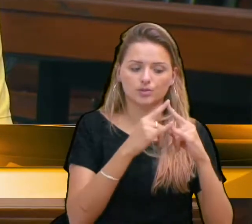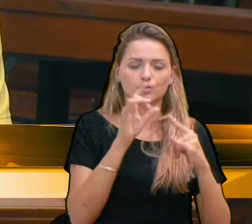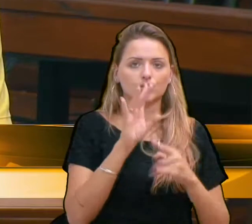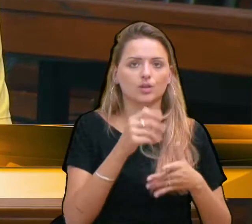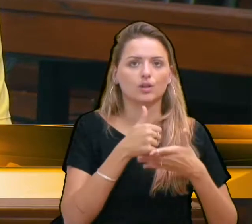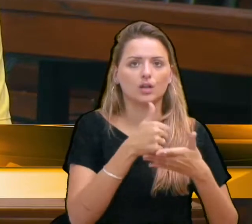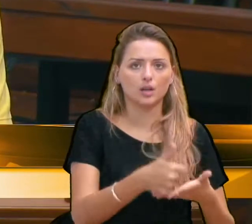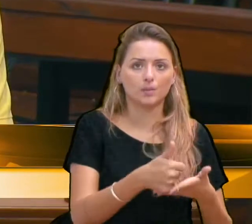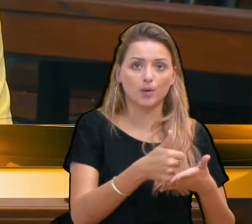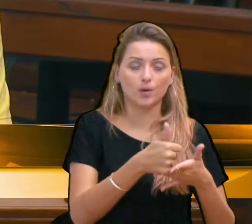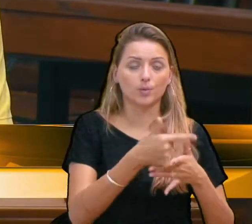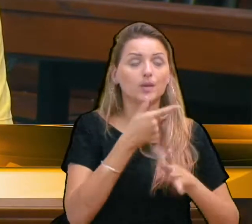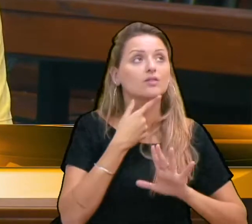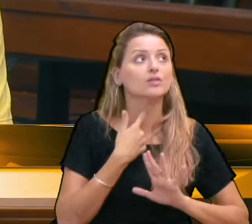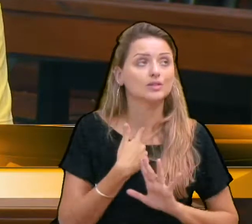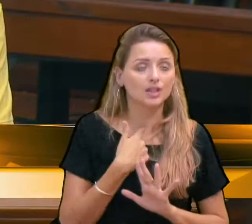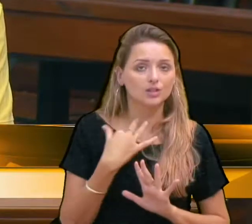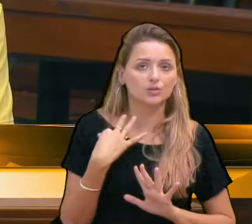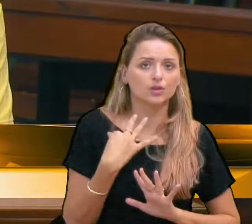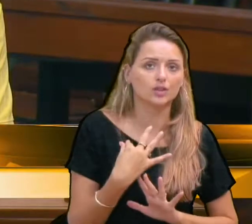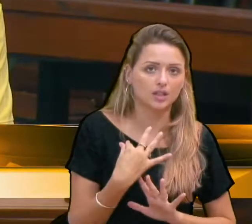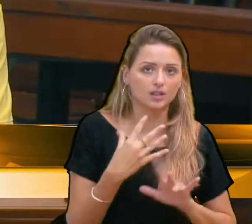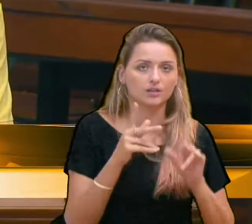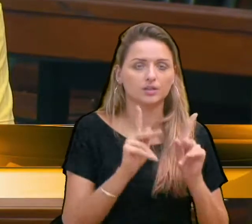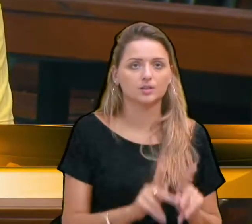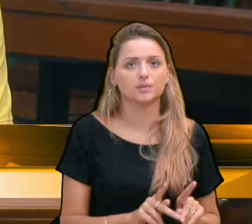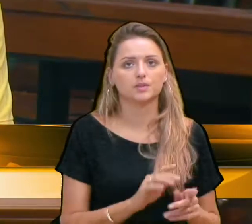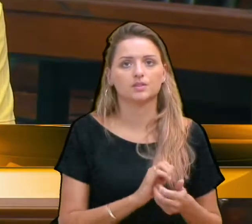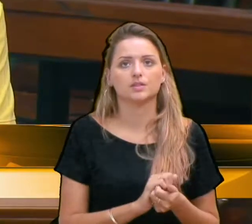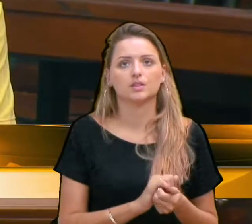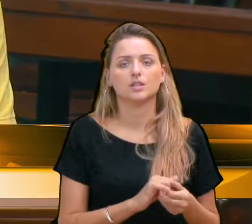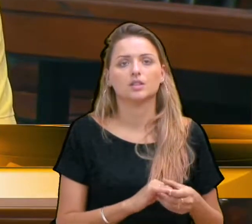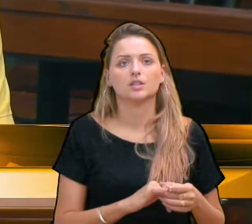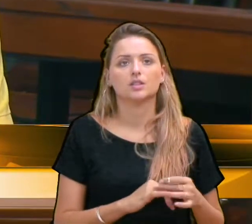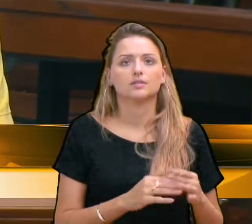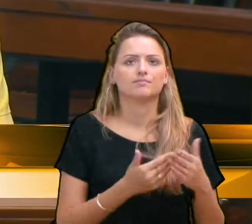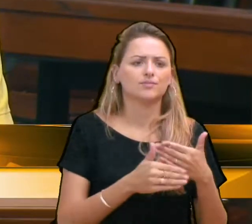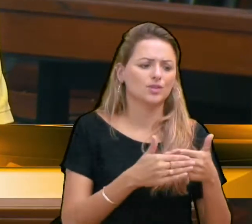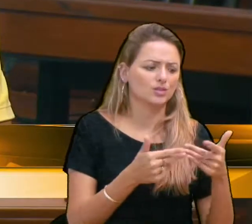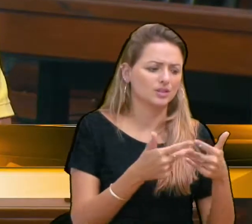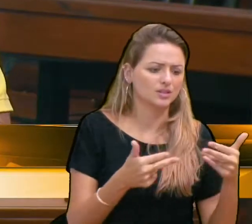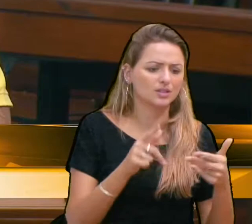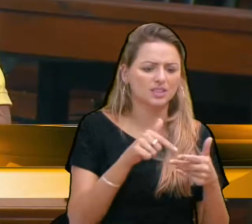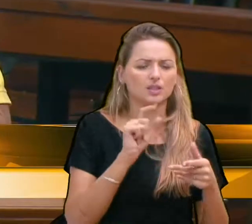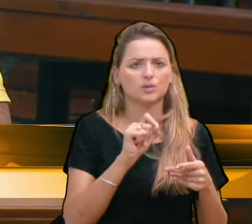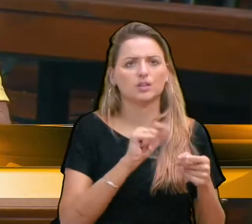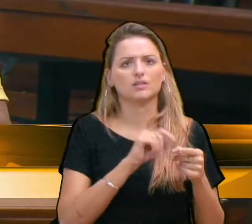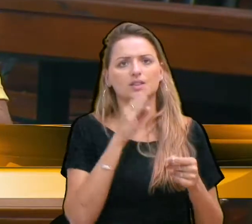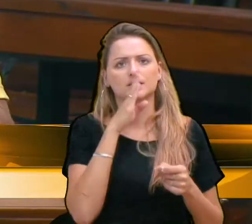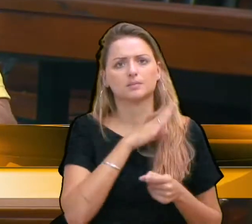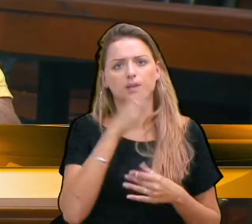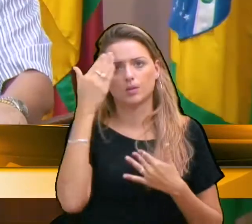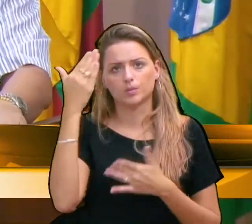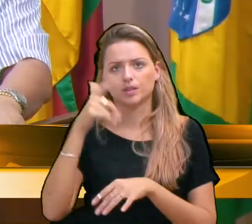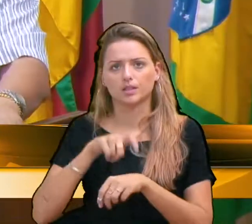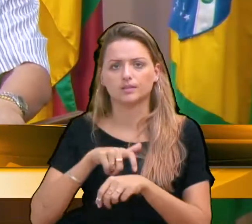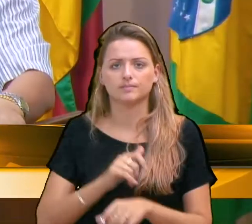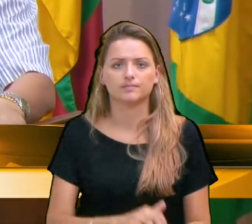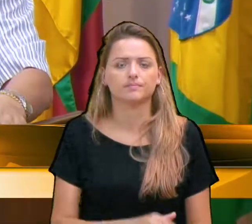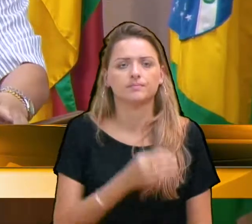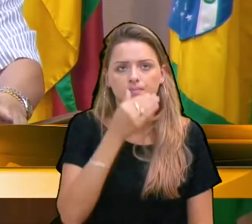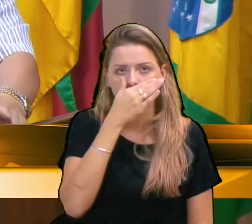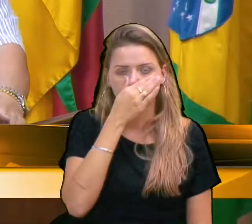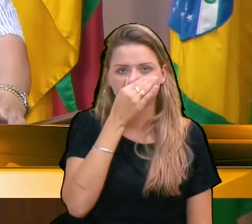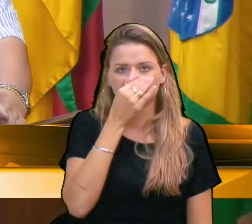basicamente pelo entusiasmo, pelo espírito de solidariedade. Então, esses baldes de água fria que fazem mal. Obrigado pela parte.